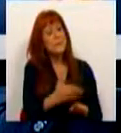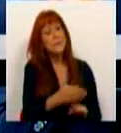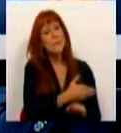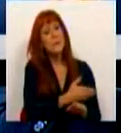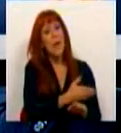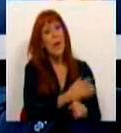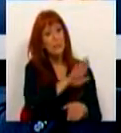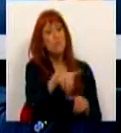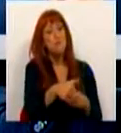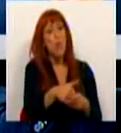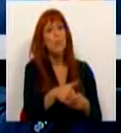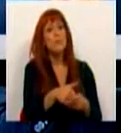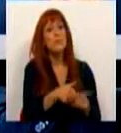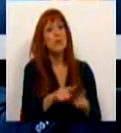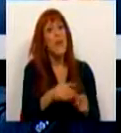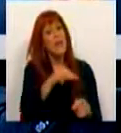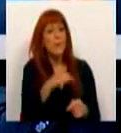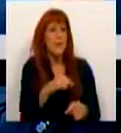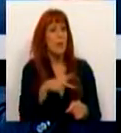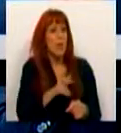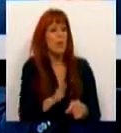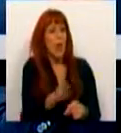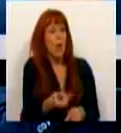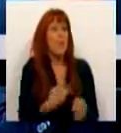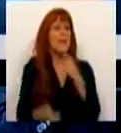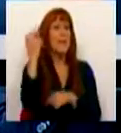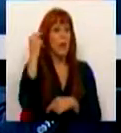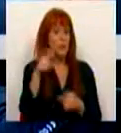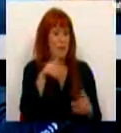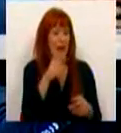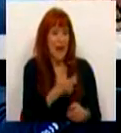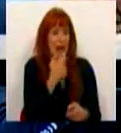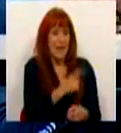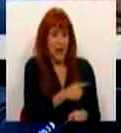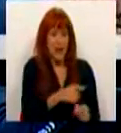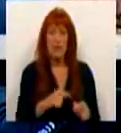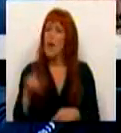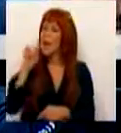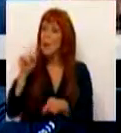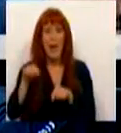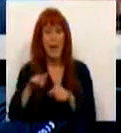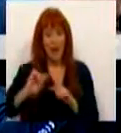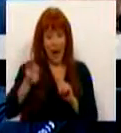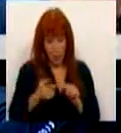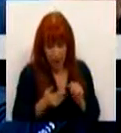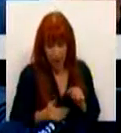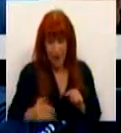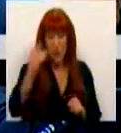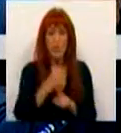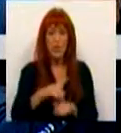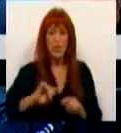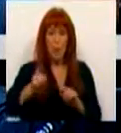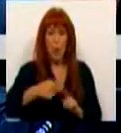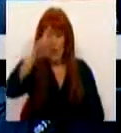estavam abrangidos, que já eram salários mínimos no ano passado. E era sobretudo necessário este ano, porque este